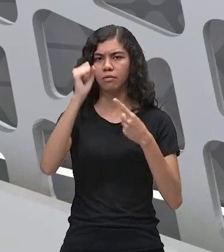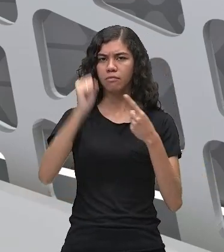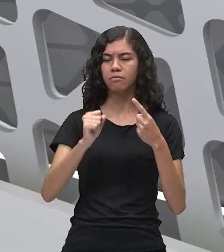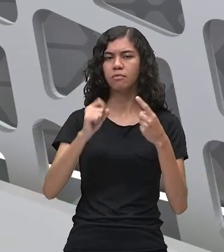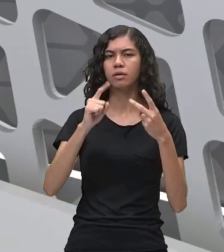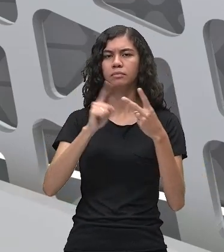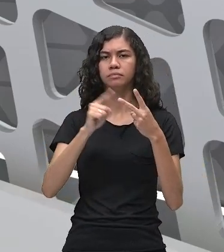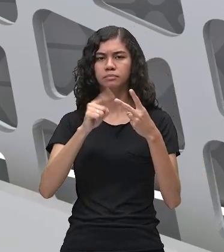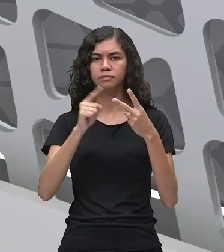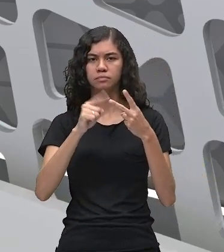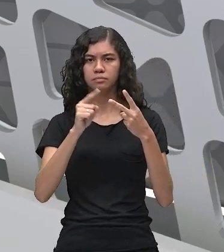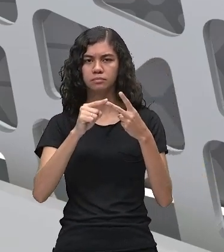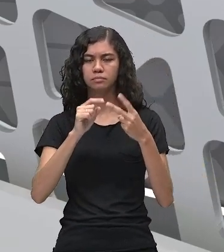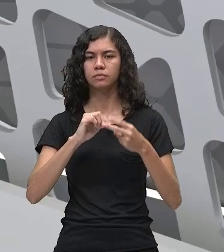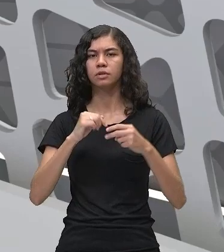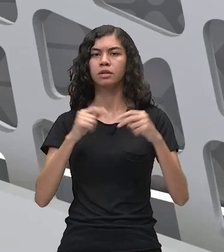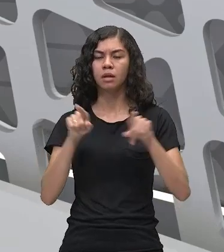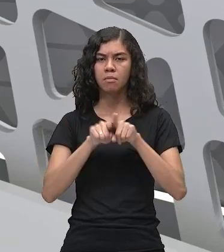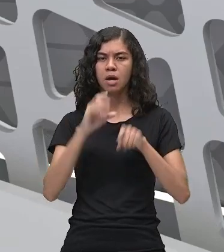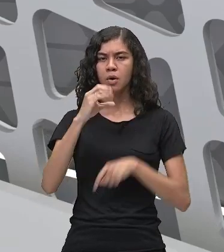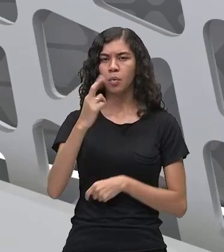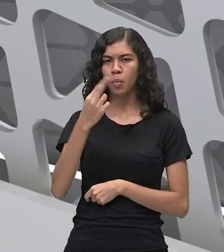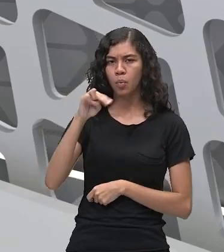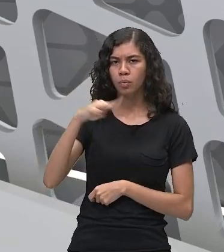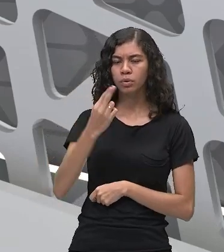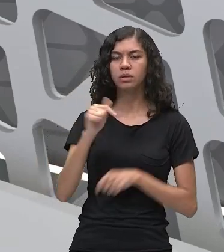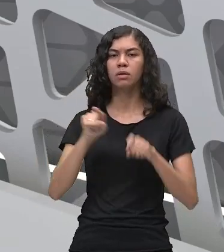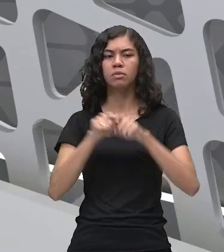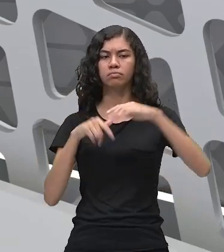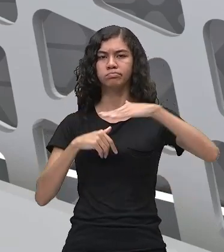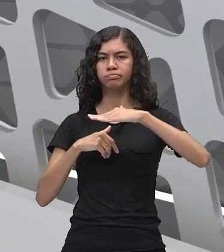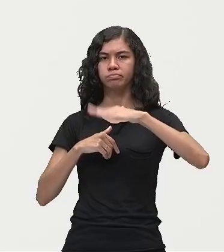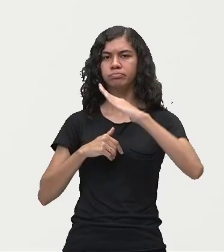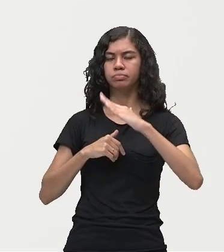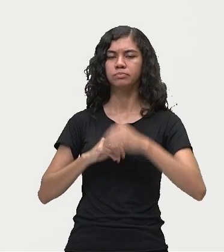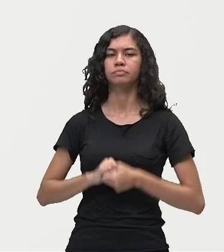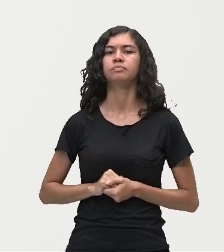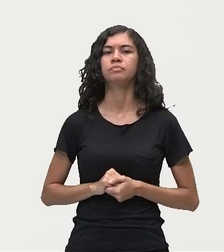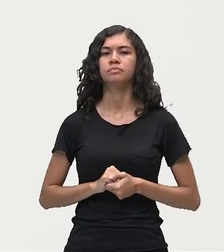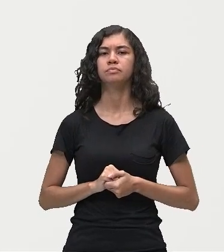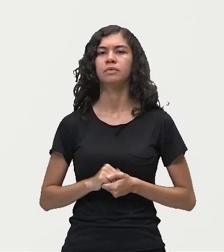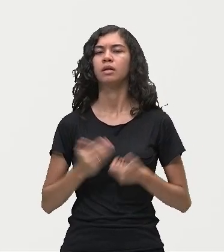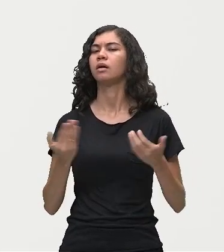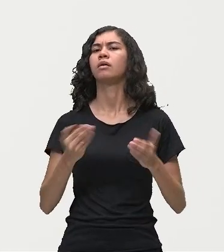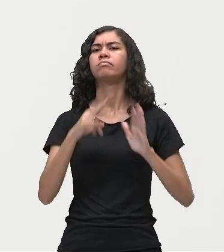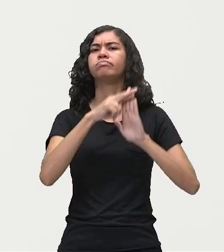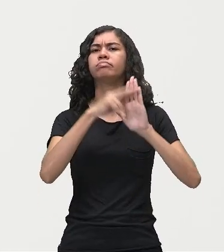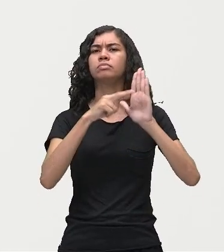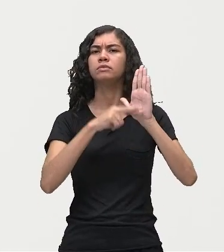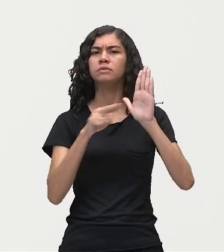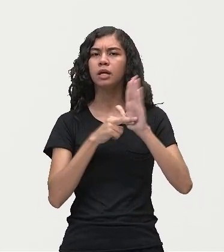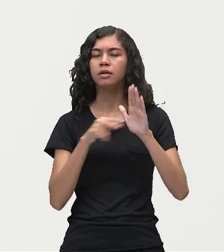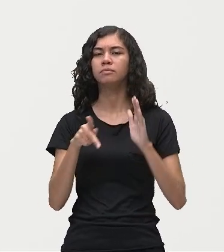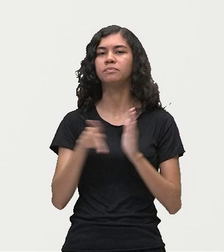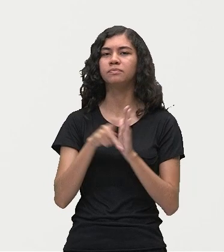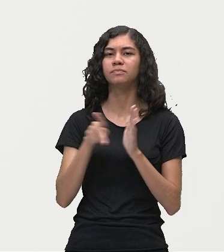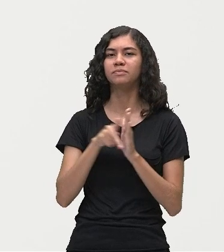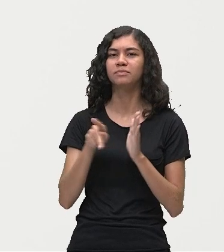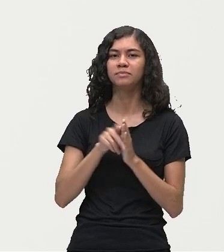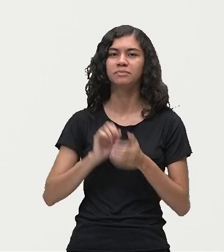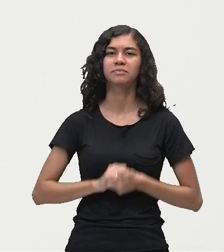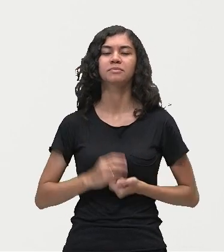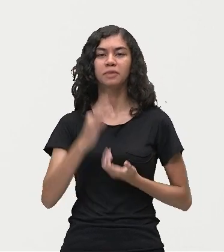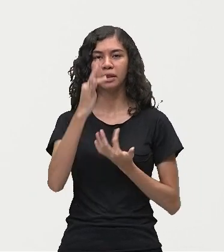de ver cunha e viu também plano inclinado. Agora a gente vai relembrar um outro assunto, as leis da termodinâmica, tá?